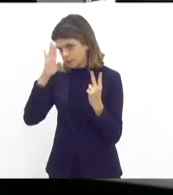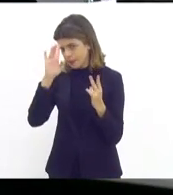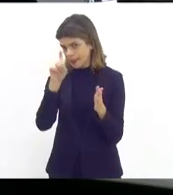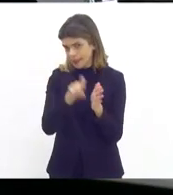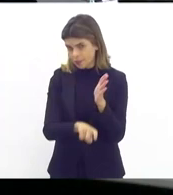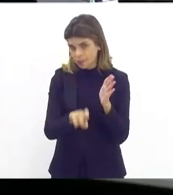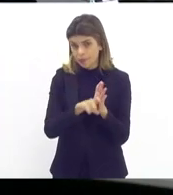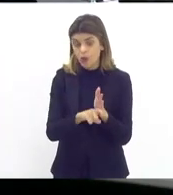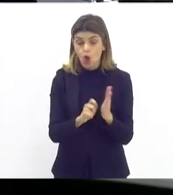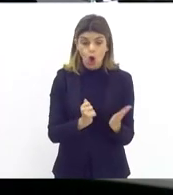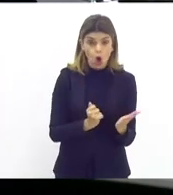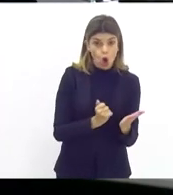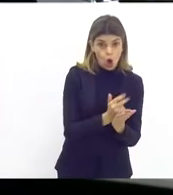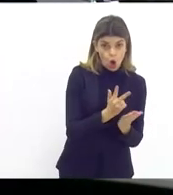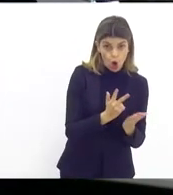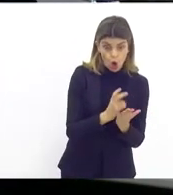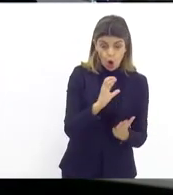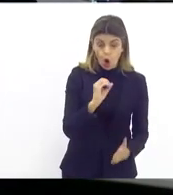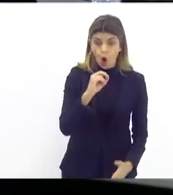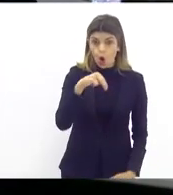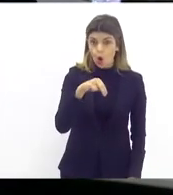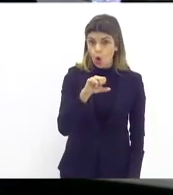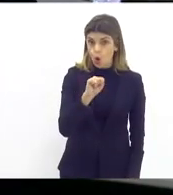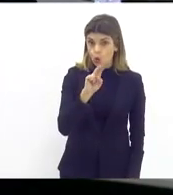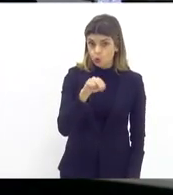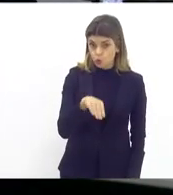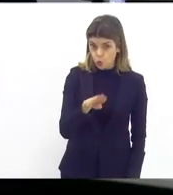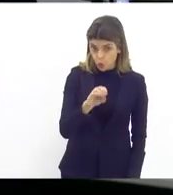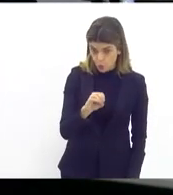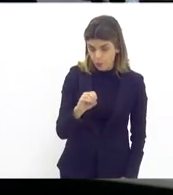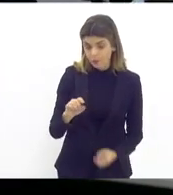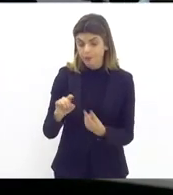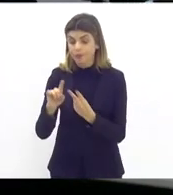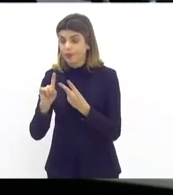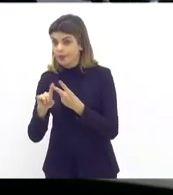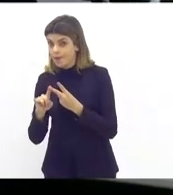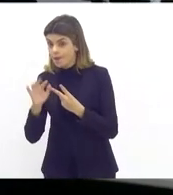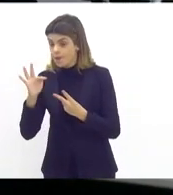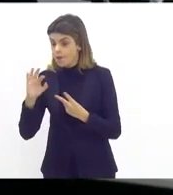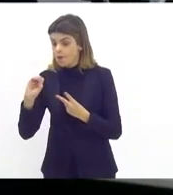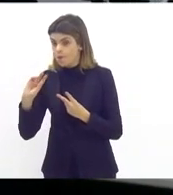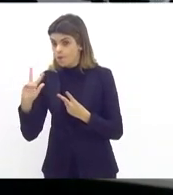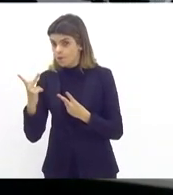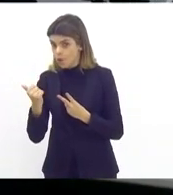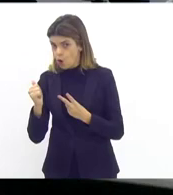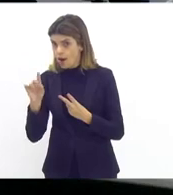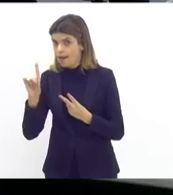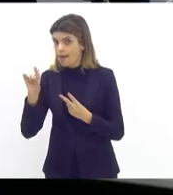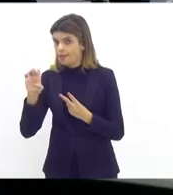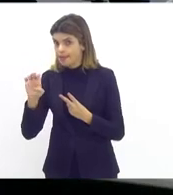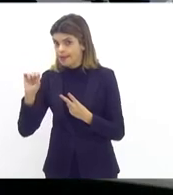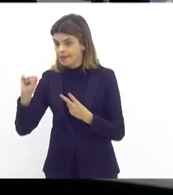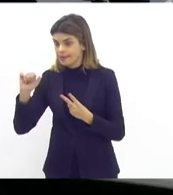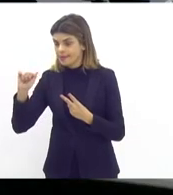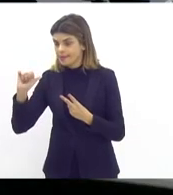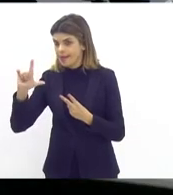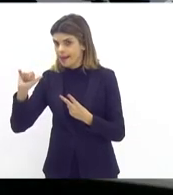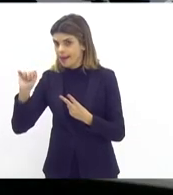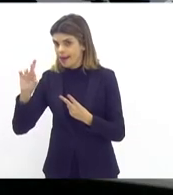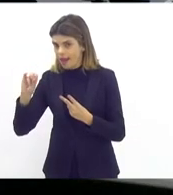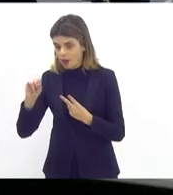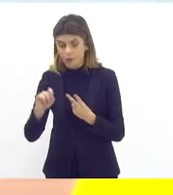são consumo e folha de salários. E tem duas bases que poderiam ser melhor exploradas, que são renda e